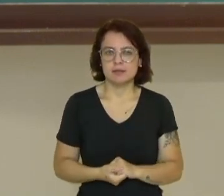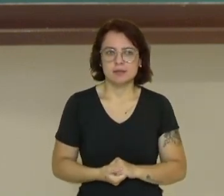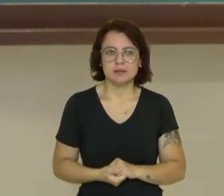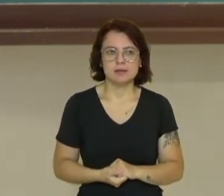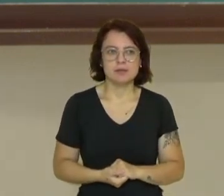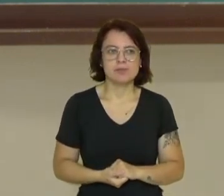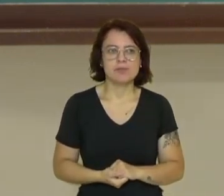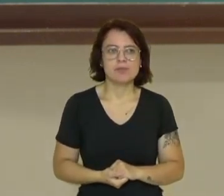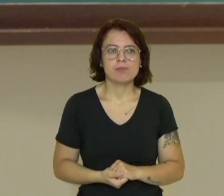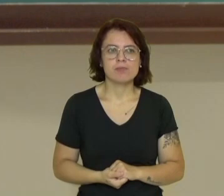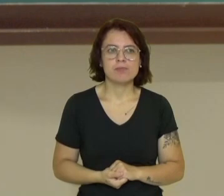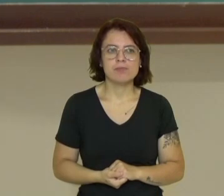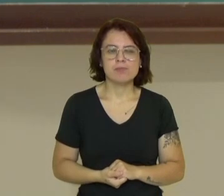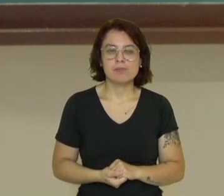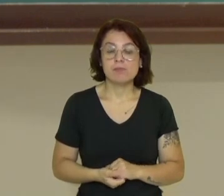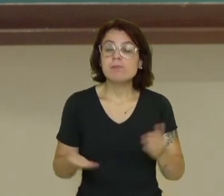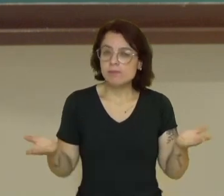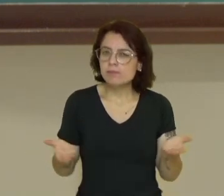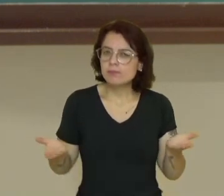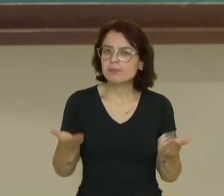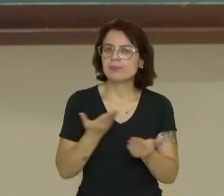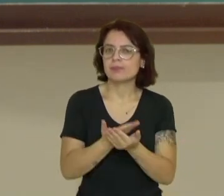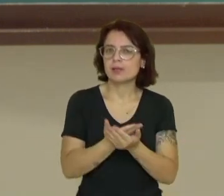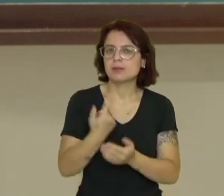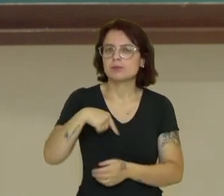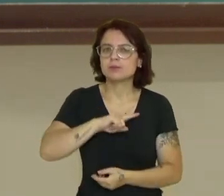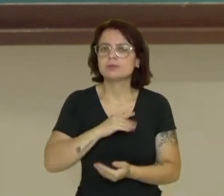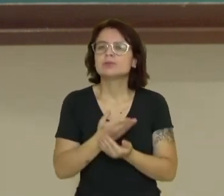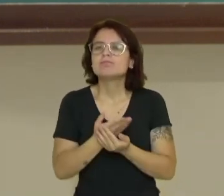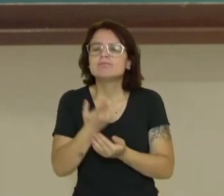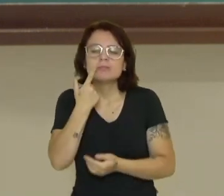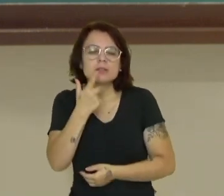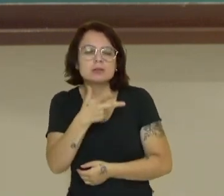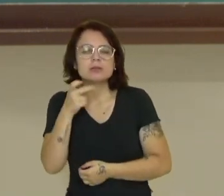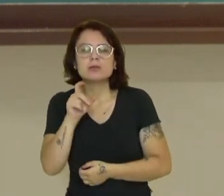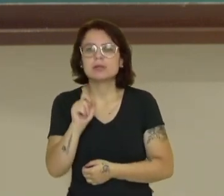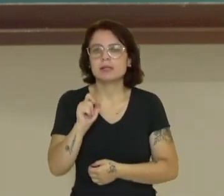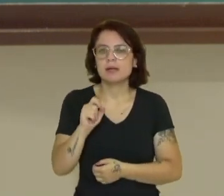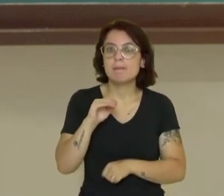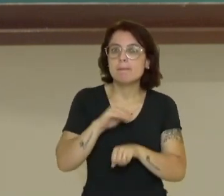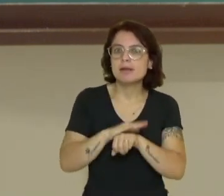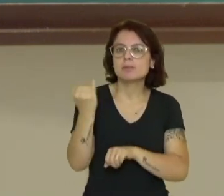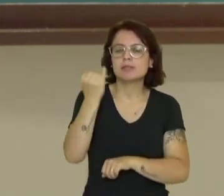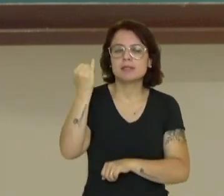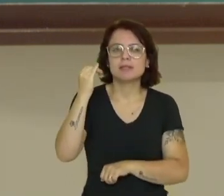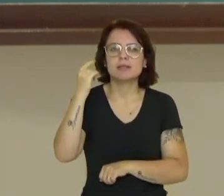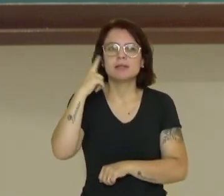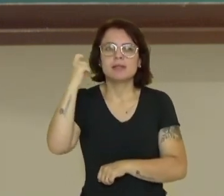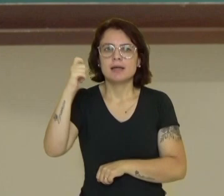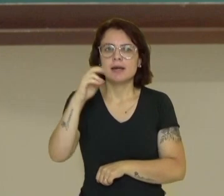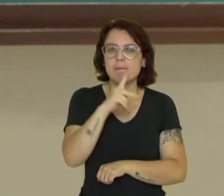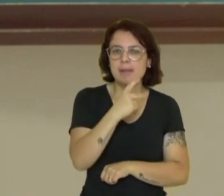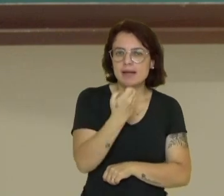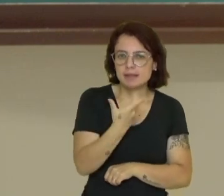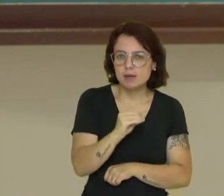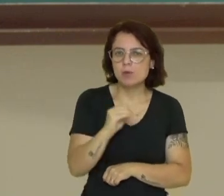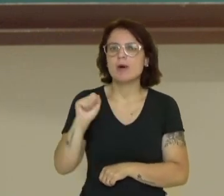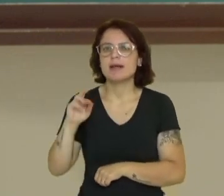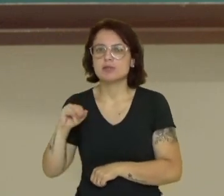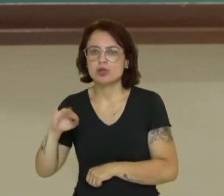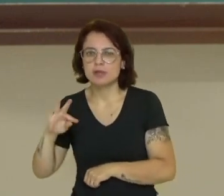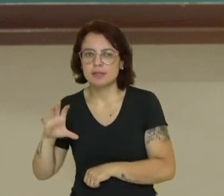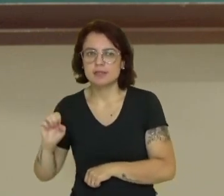nossa retomada. Então, nesta aula, nós estudamos as principais ideias de Platão e Aristóteles em relação à